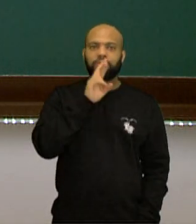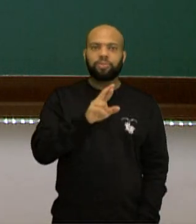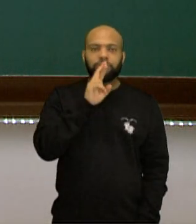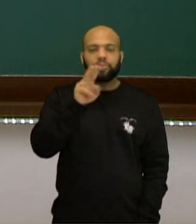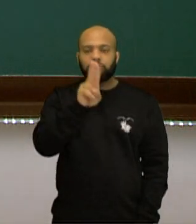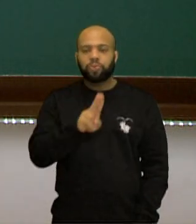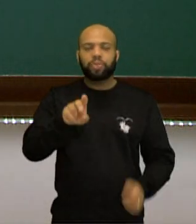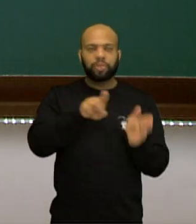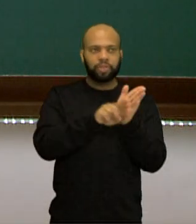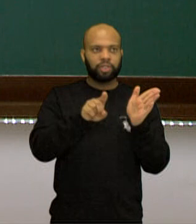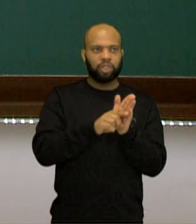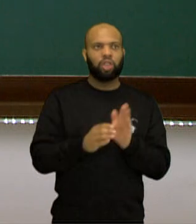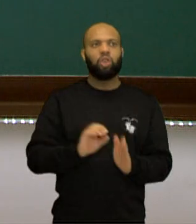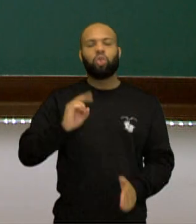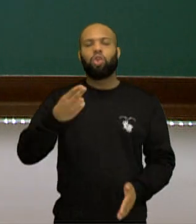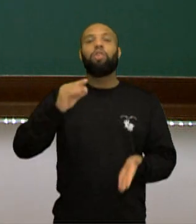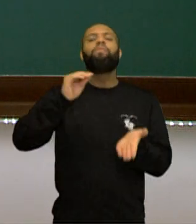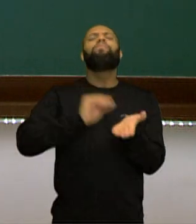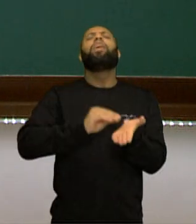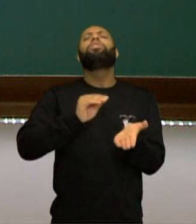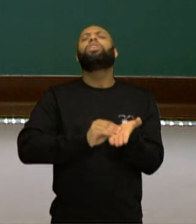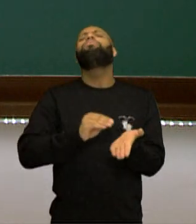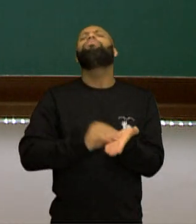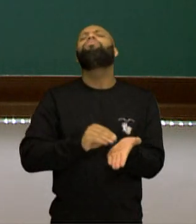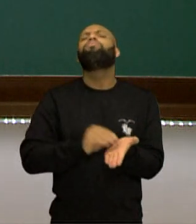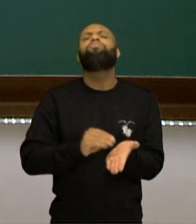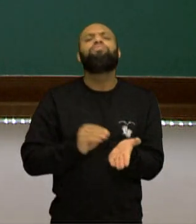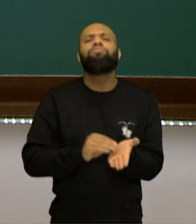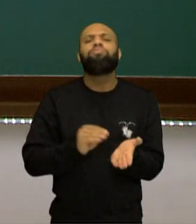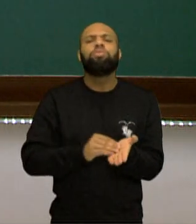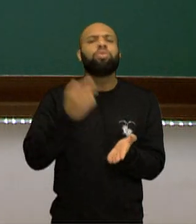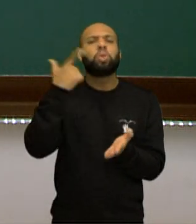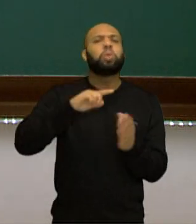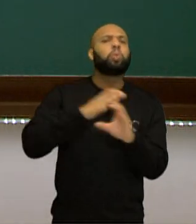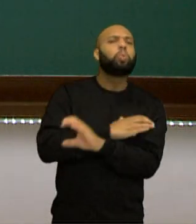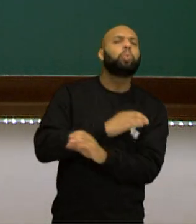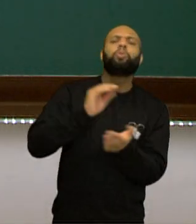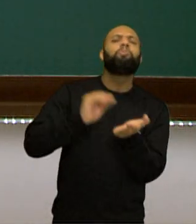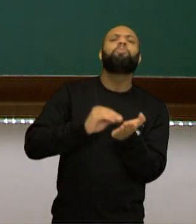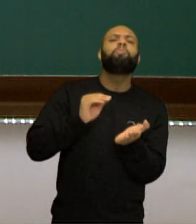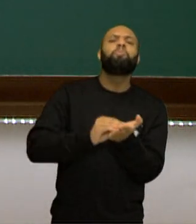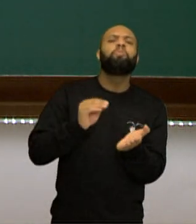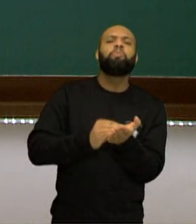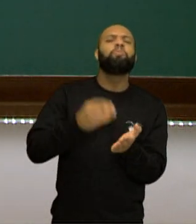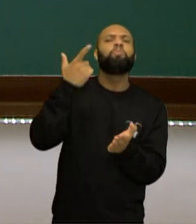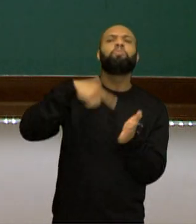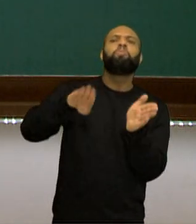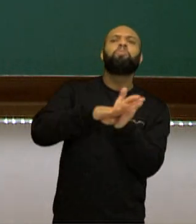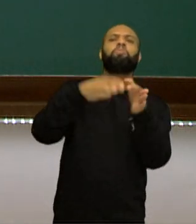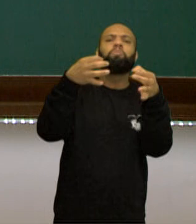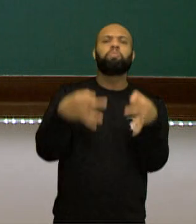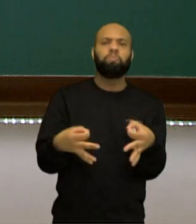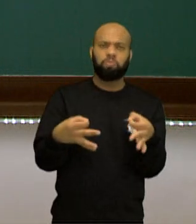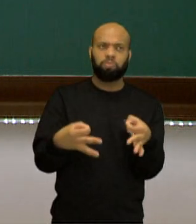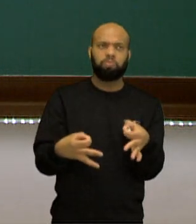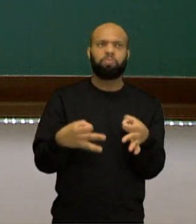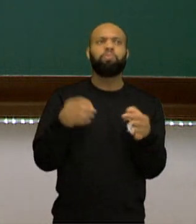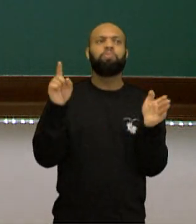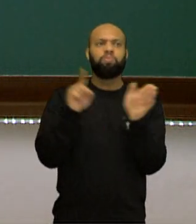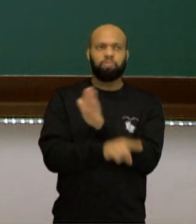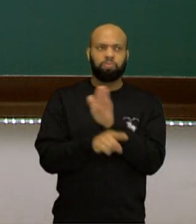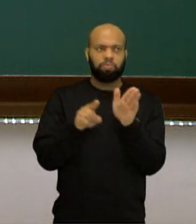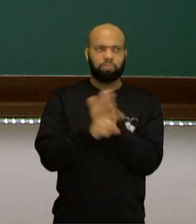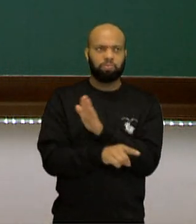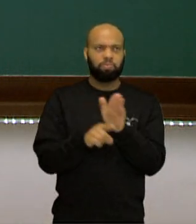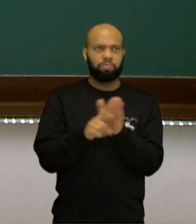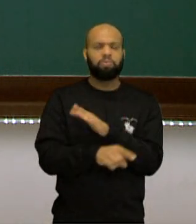menos. Ou então, quanto falta? Quanto falta para completar? Quanto falta para chegar? Né? São perguntas,